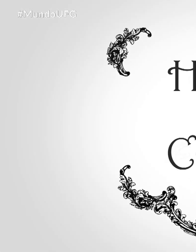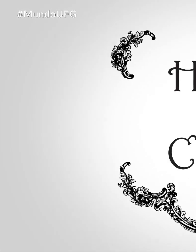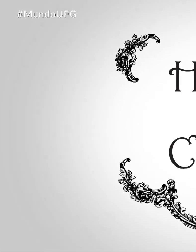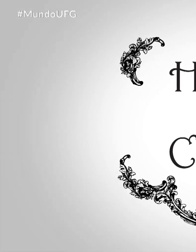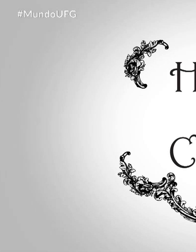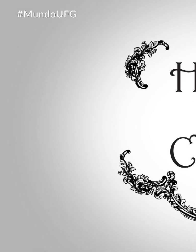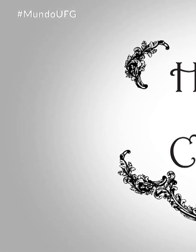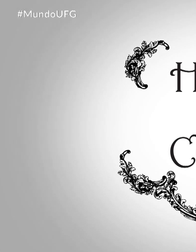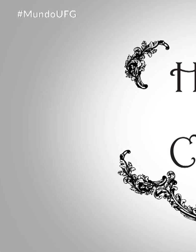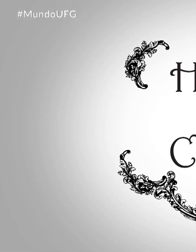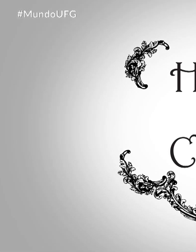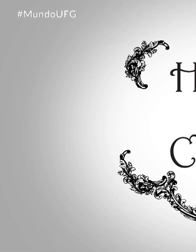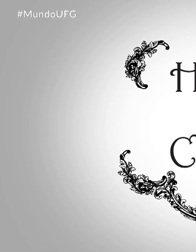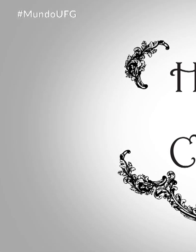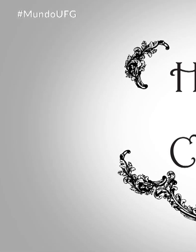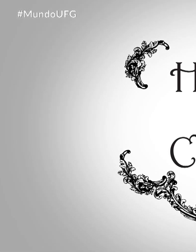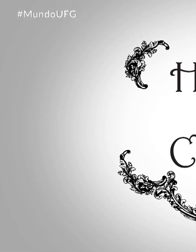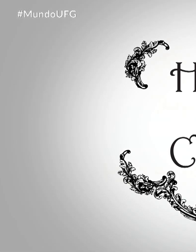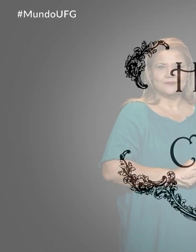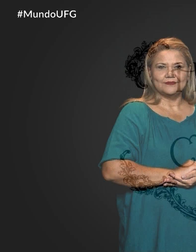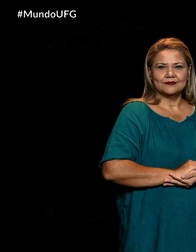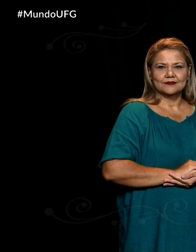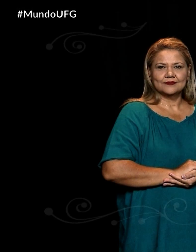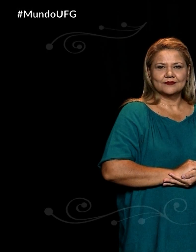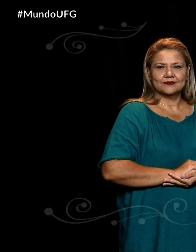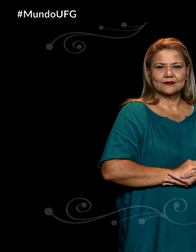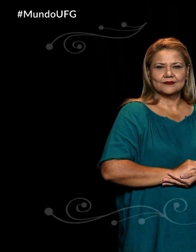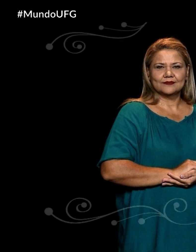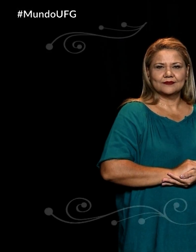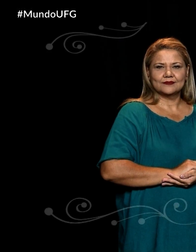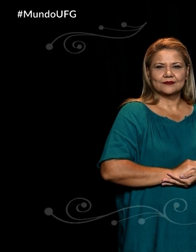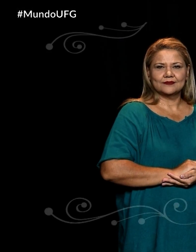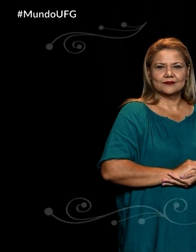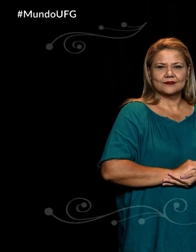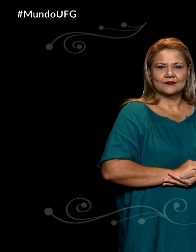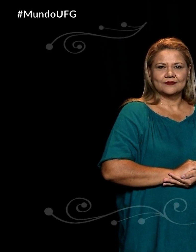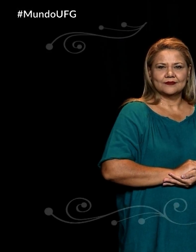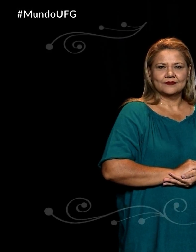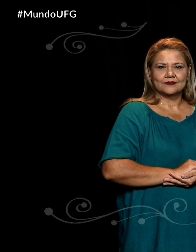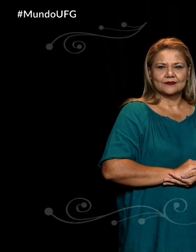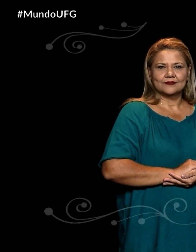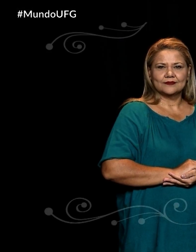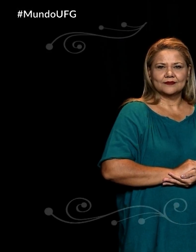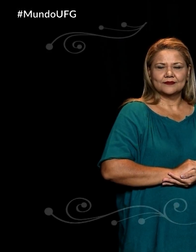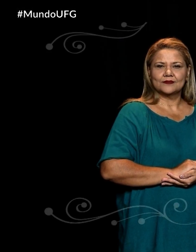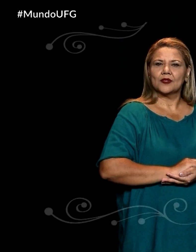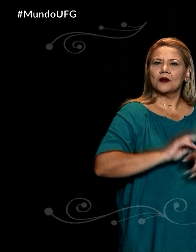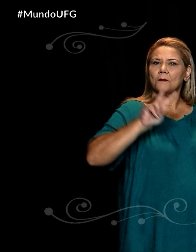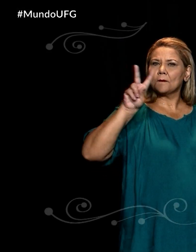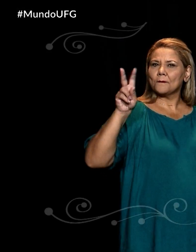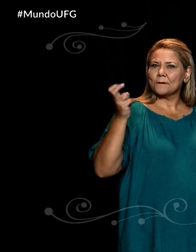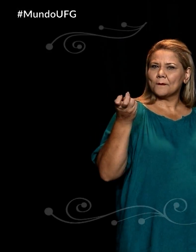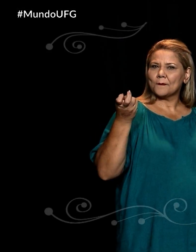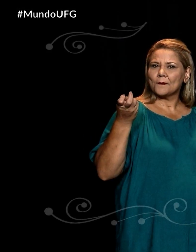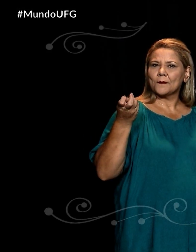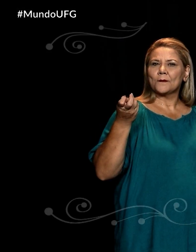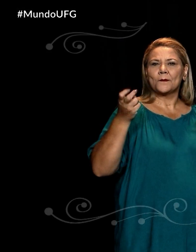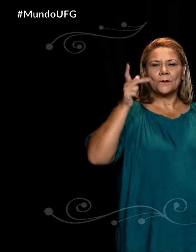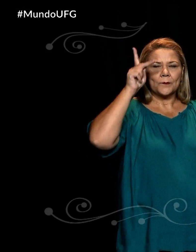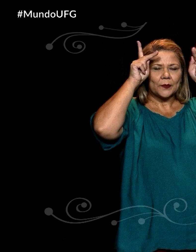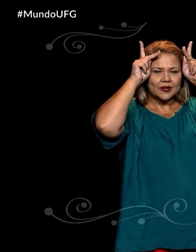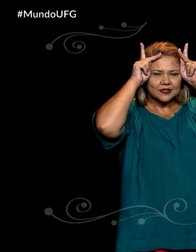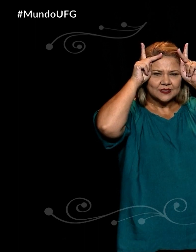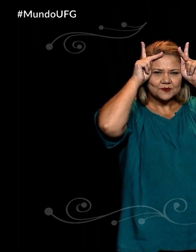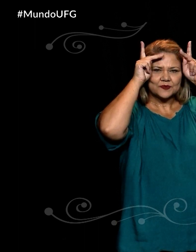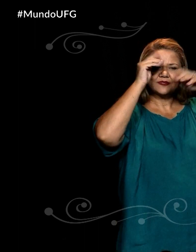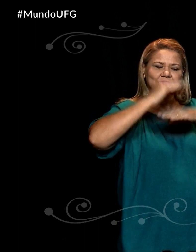Os livros da Bibliolibras são um pouquinho diferentes desses programas, não é? Aí nós temos a Mariá,